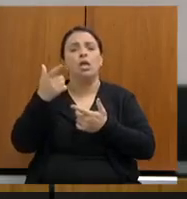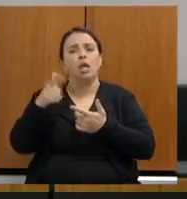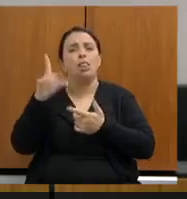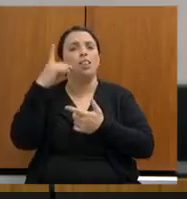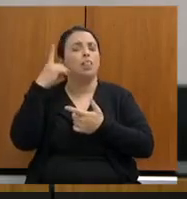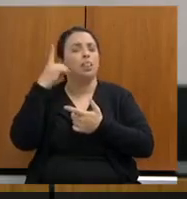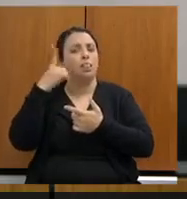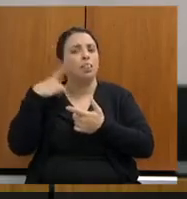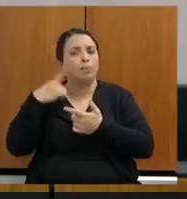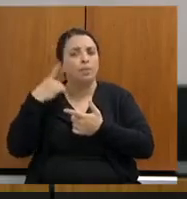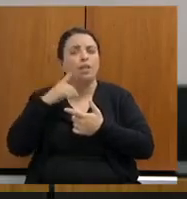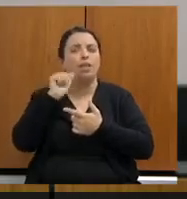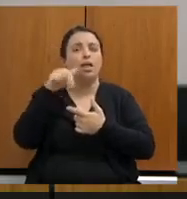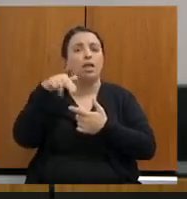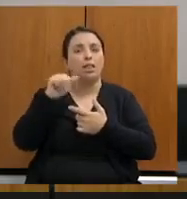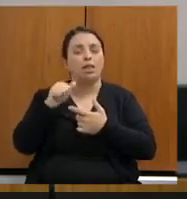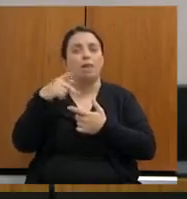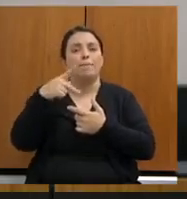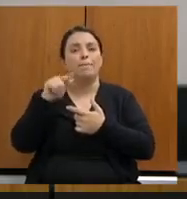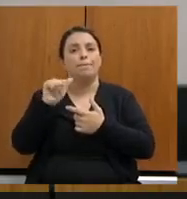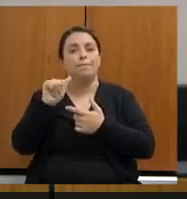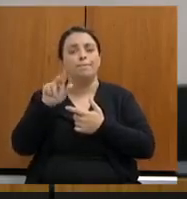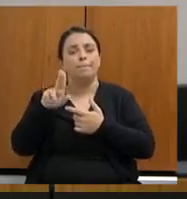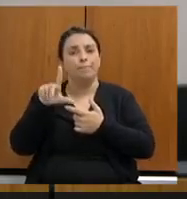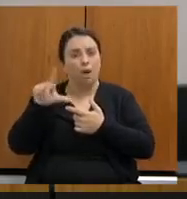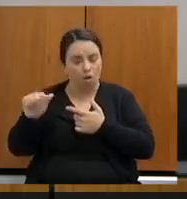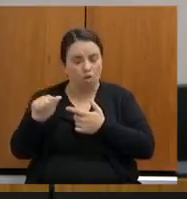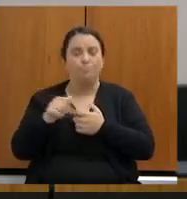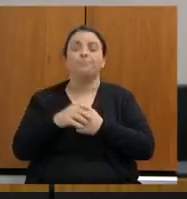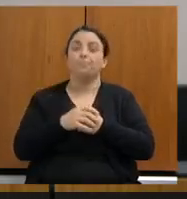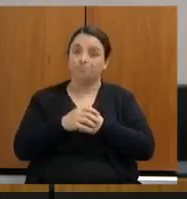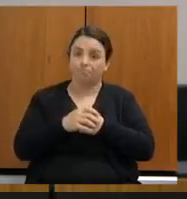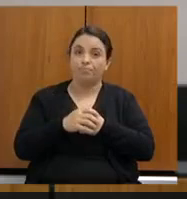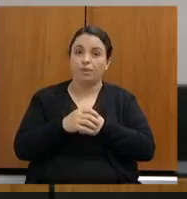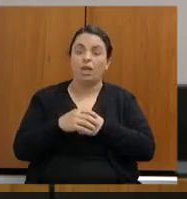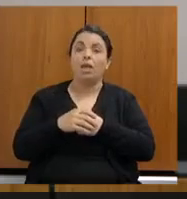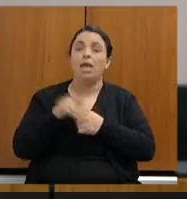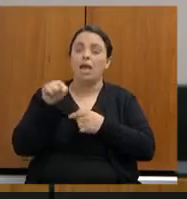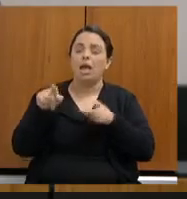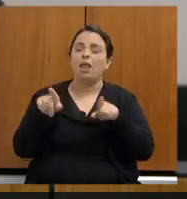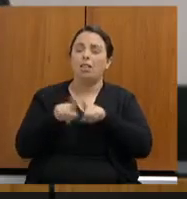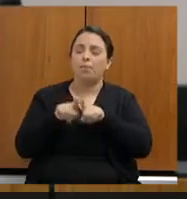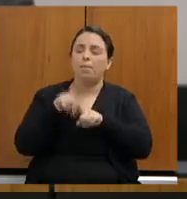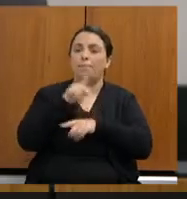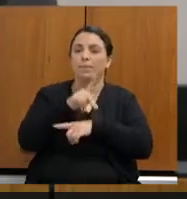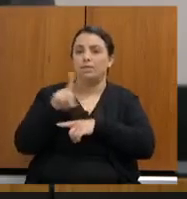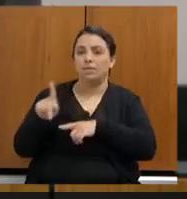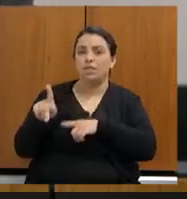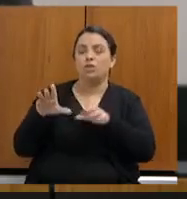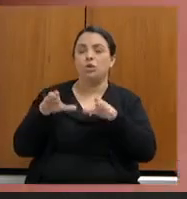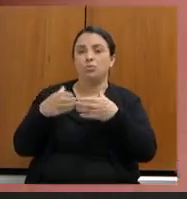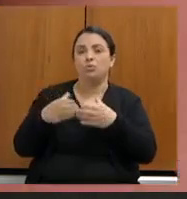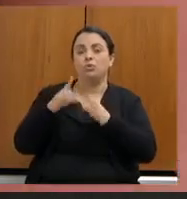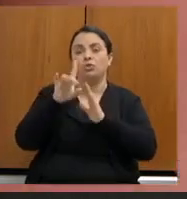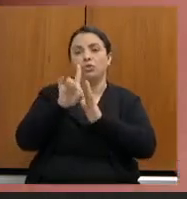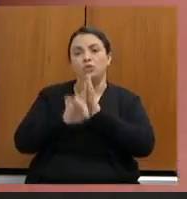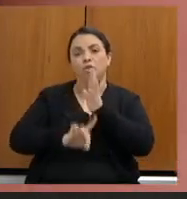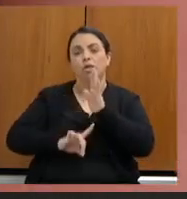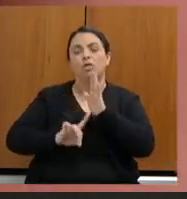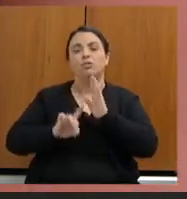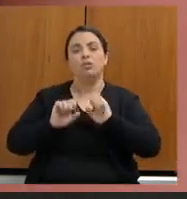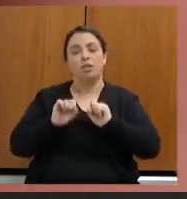Siqueira Ana Paula Siqueira também aqui presidente da Comissão de defesa dos direitos da mulher